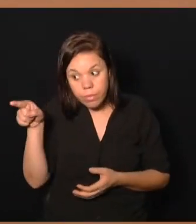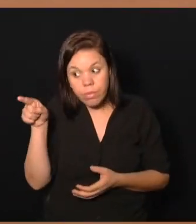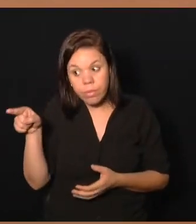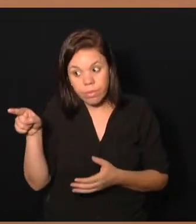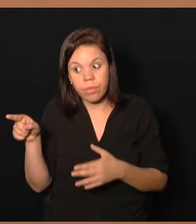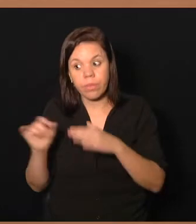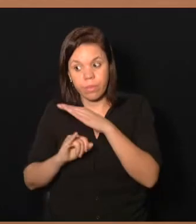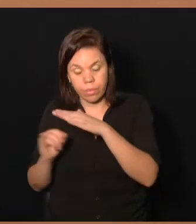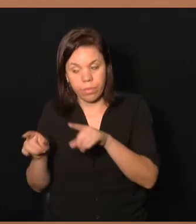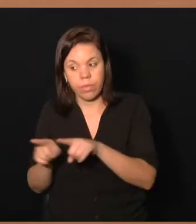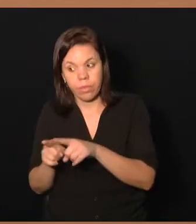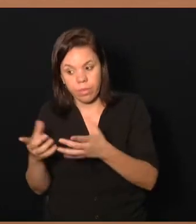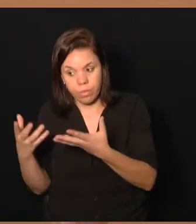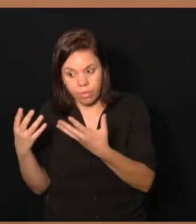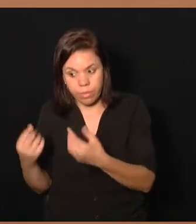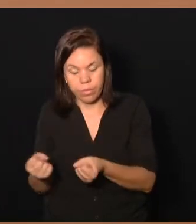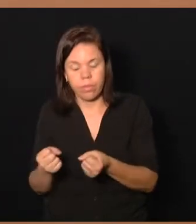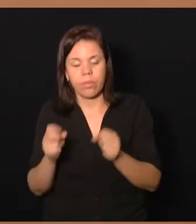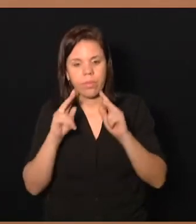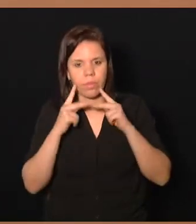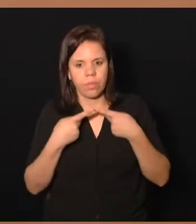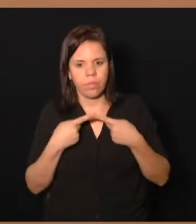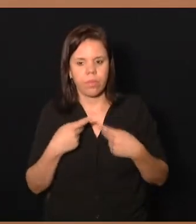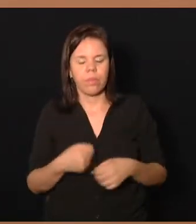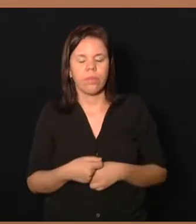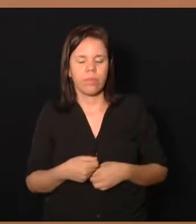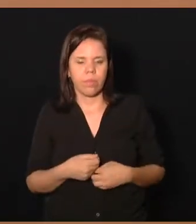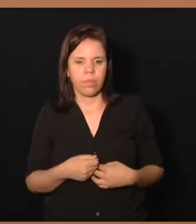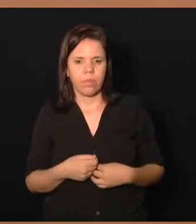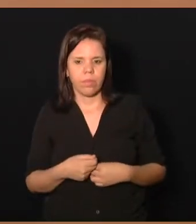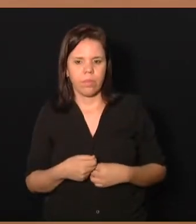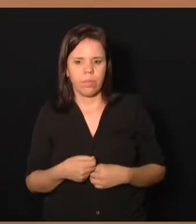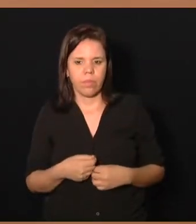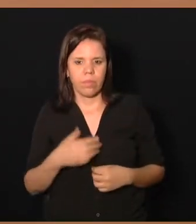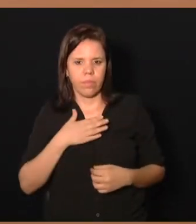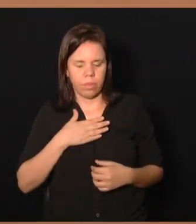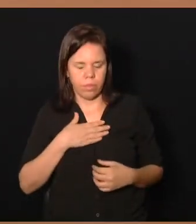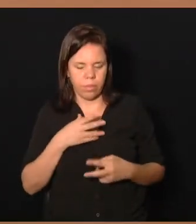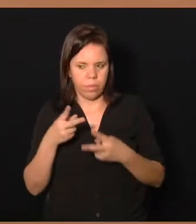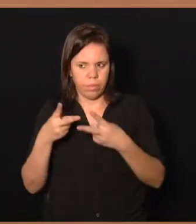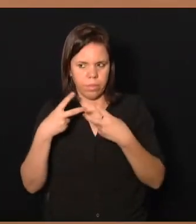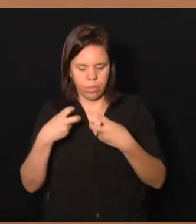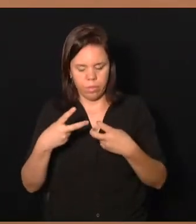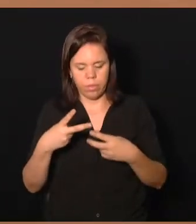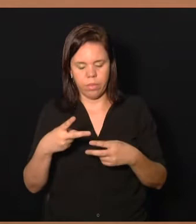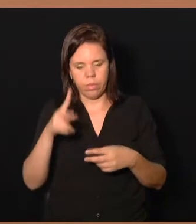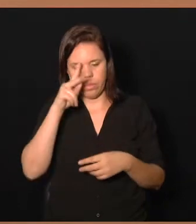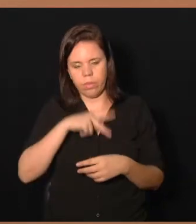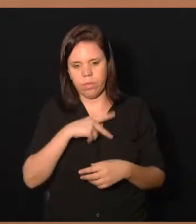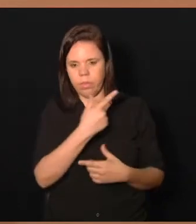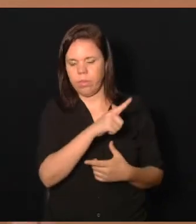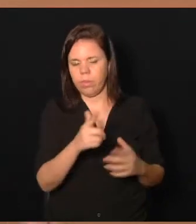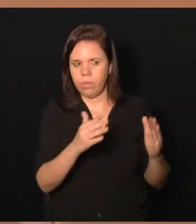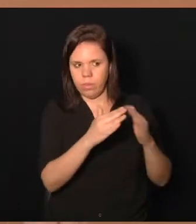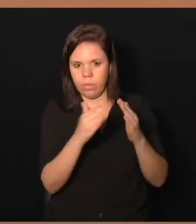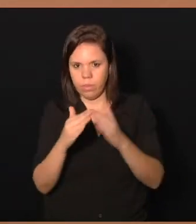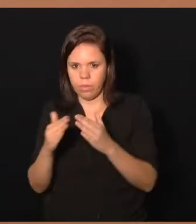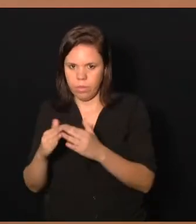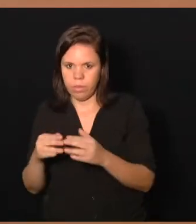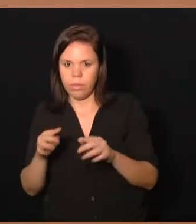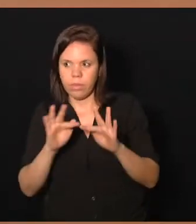humanos, que eles acolham seres humanos. Apesar que na minha ótica não podia nem ter essas casas, as famílias